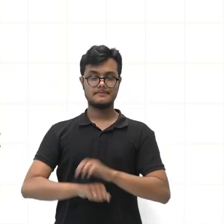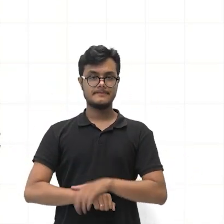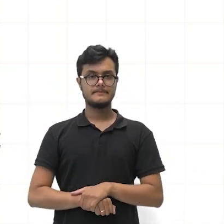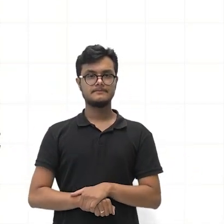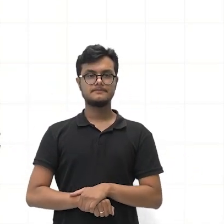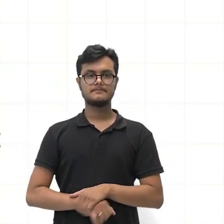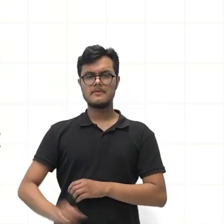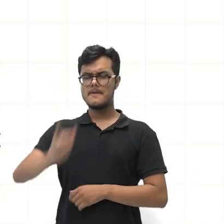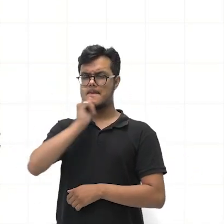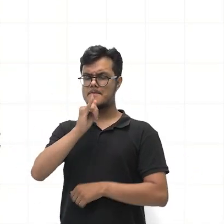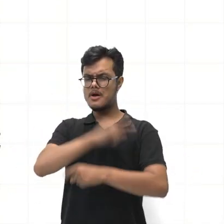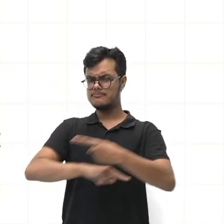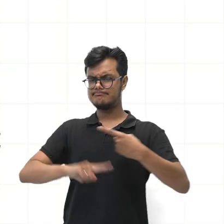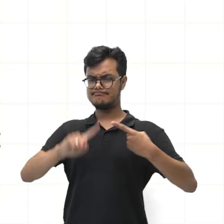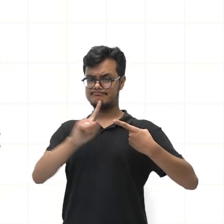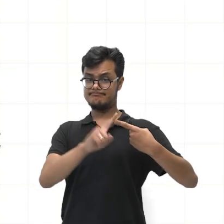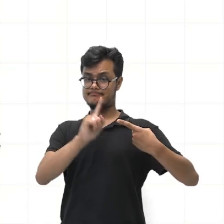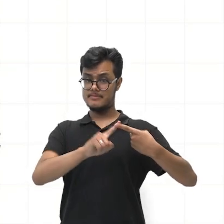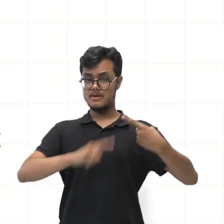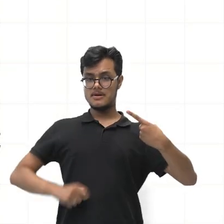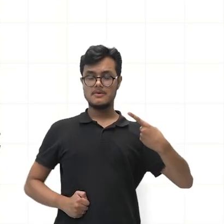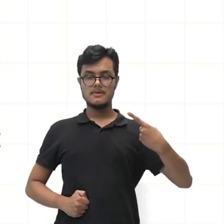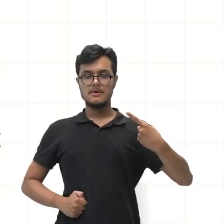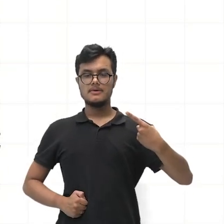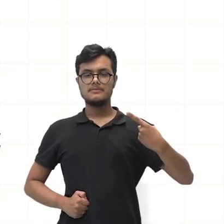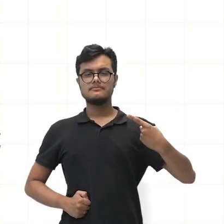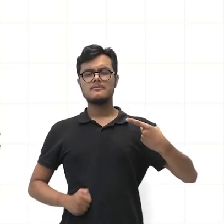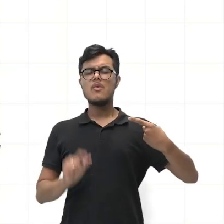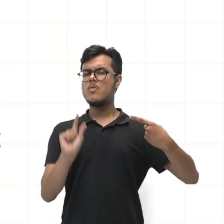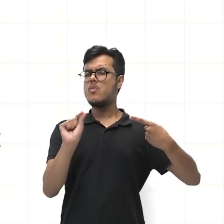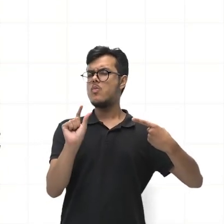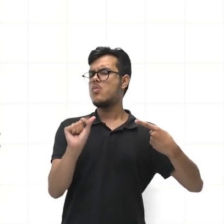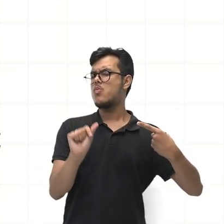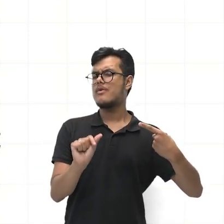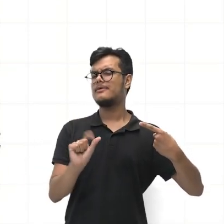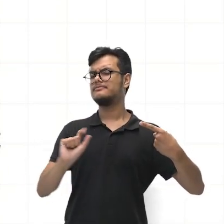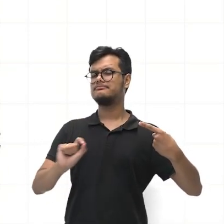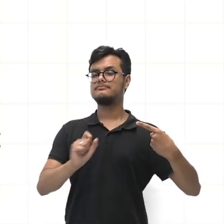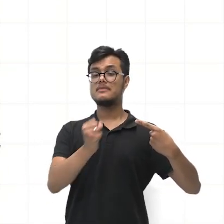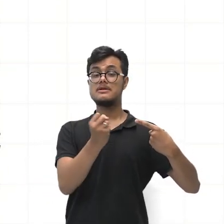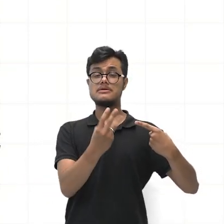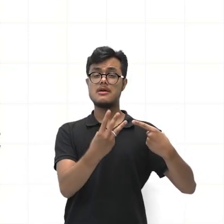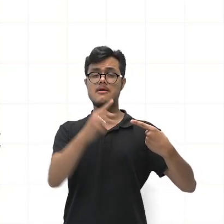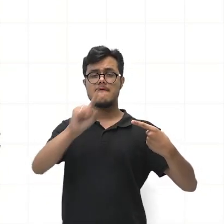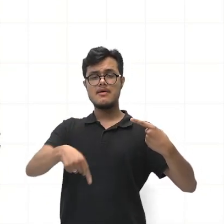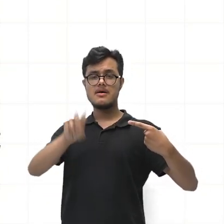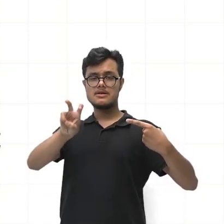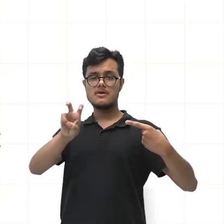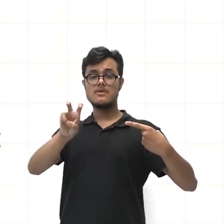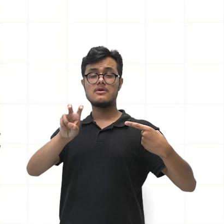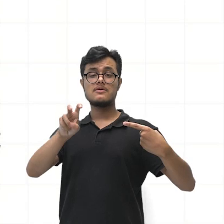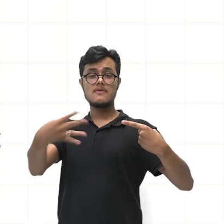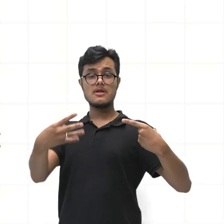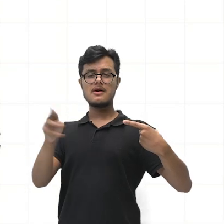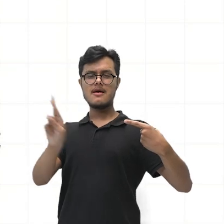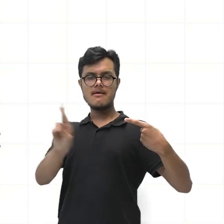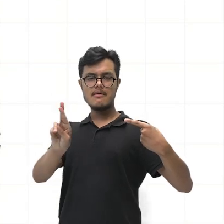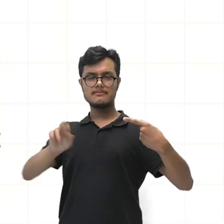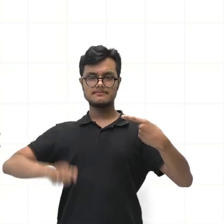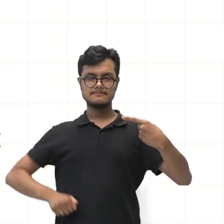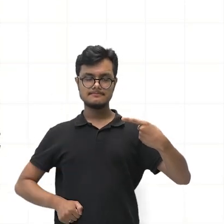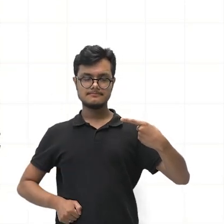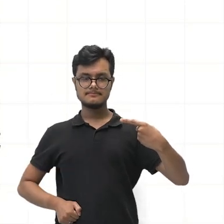Diz que o óleo de soja em junho de 2019 era de R$ 3,54.